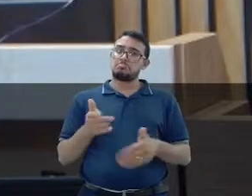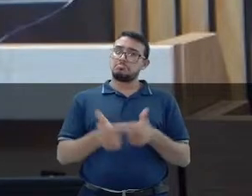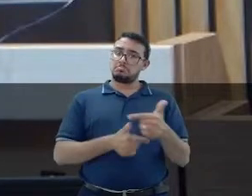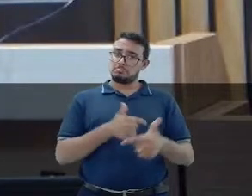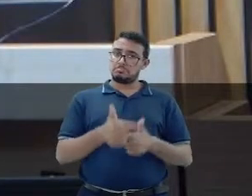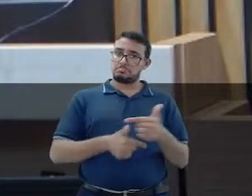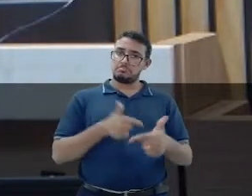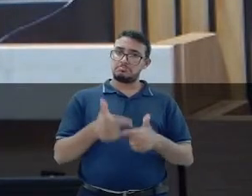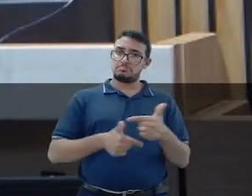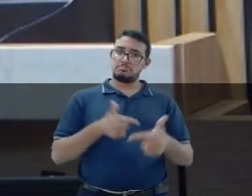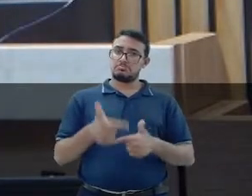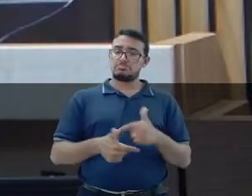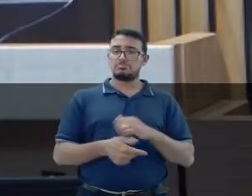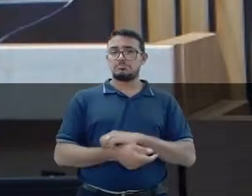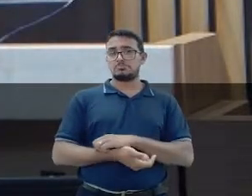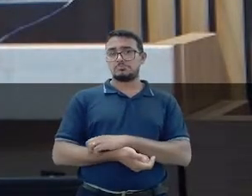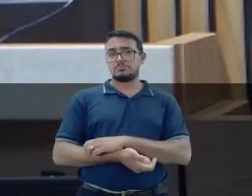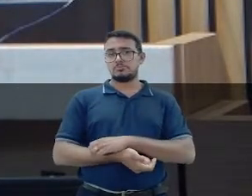sejam